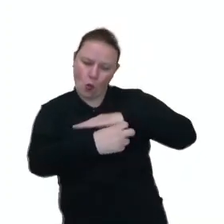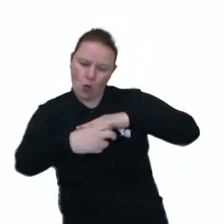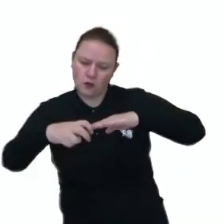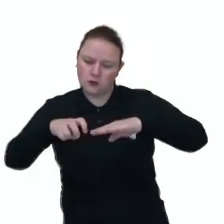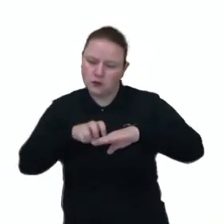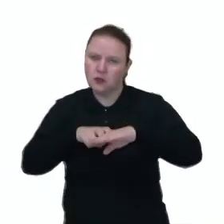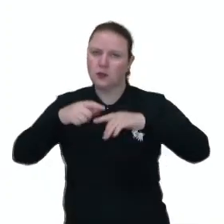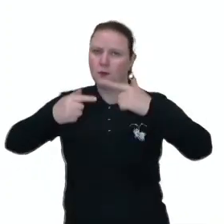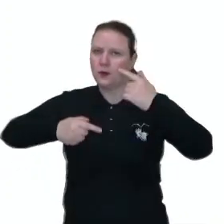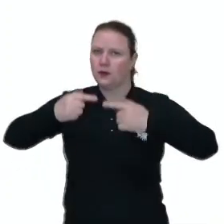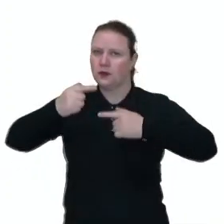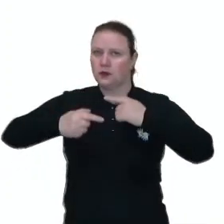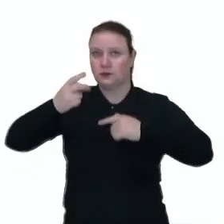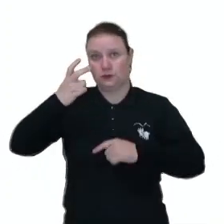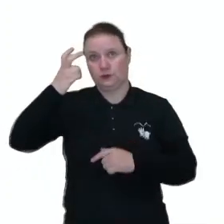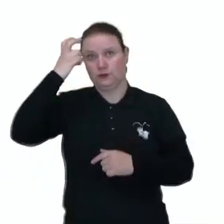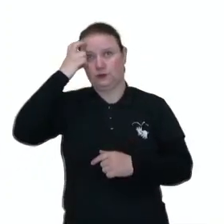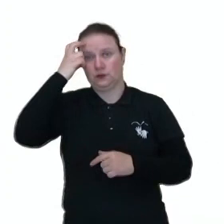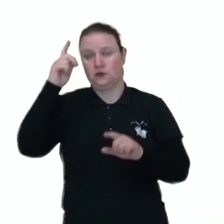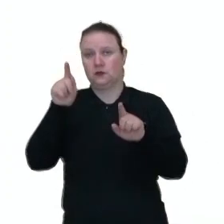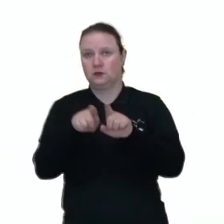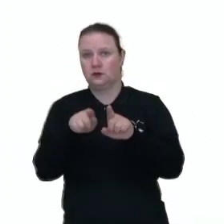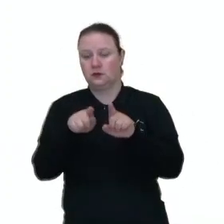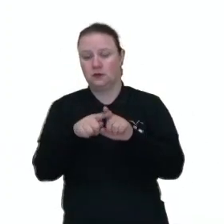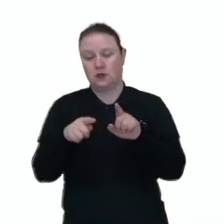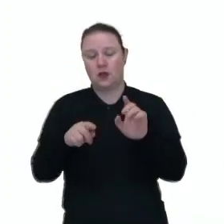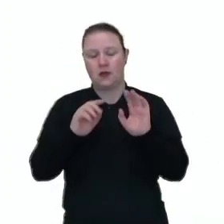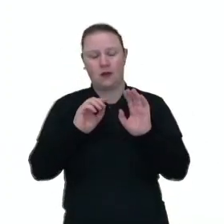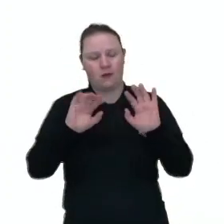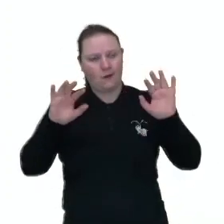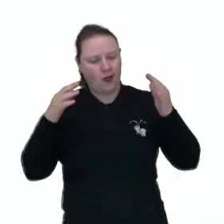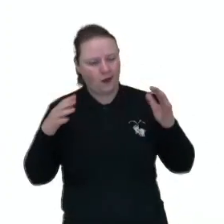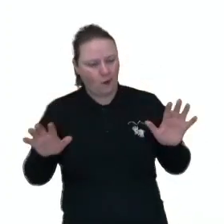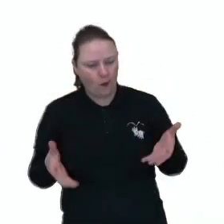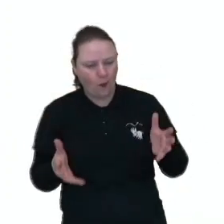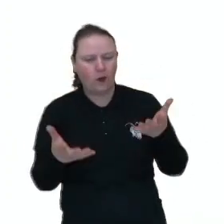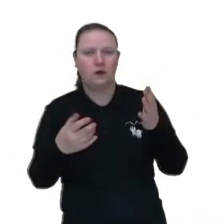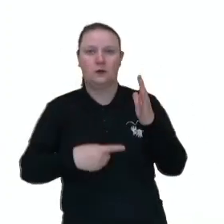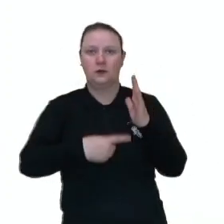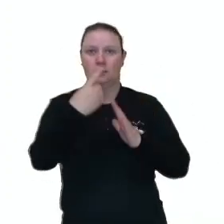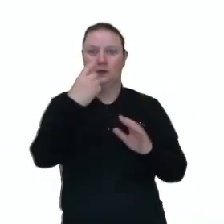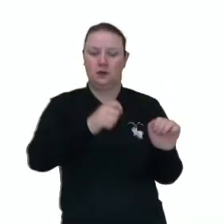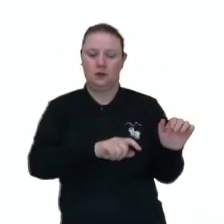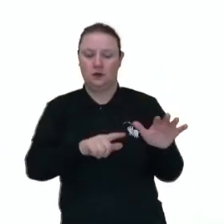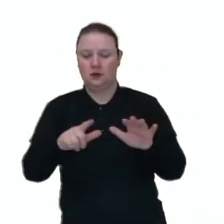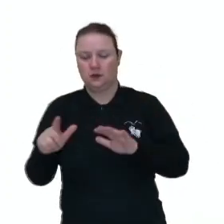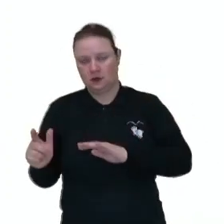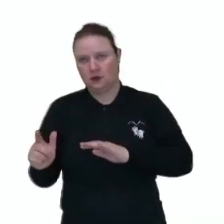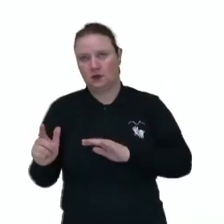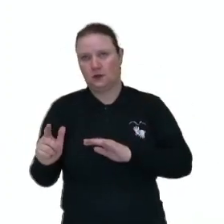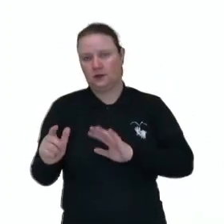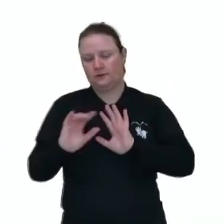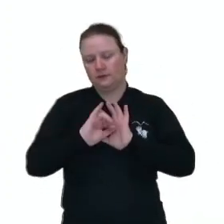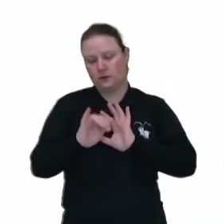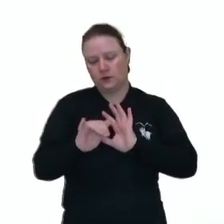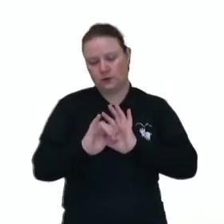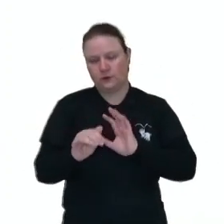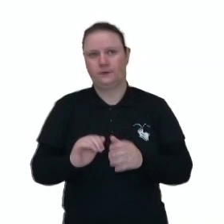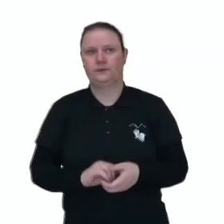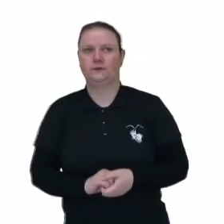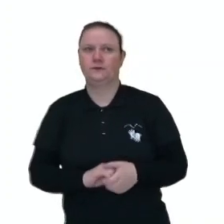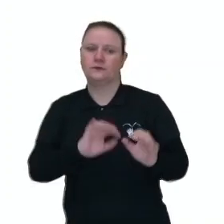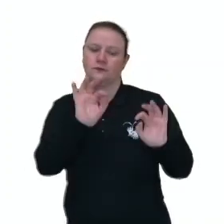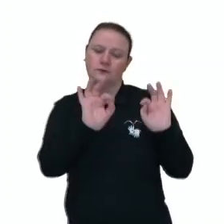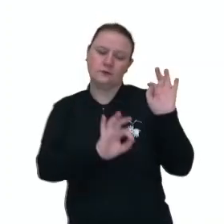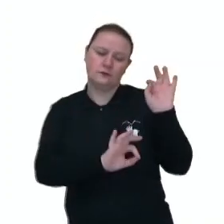até quinta-feira, 22, a primeira semana do Contador de Histórias, no Teatro da Ubro. A